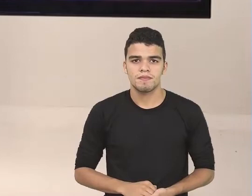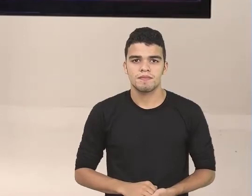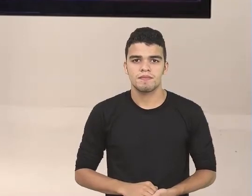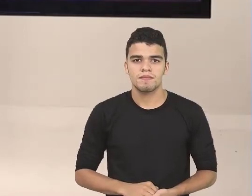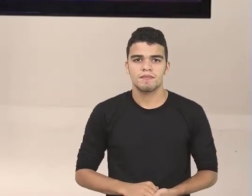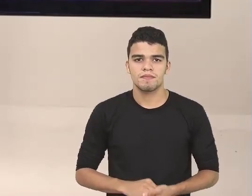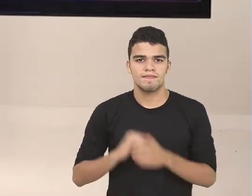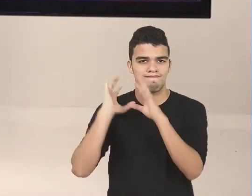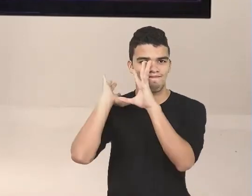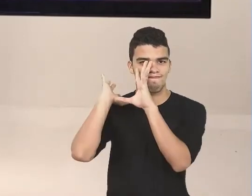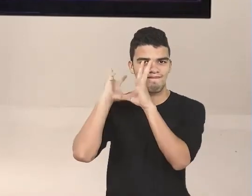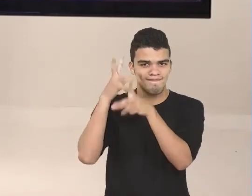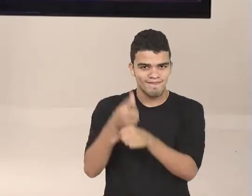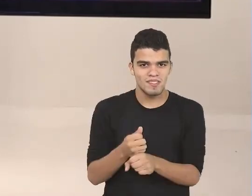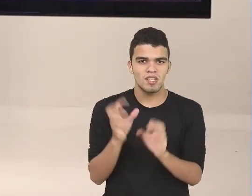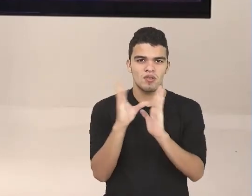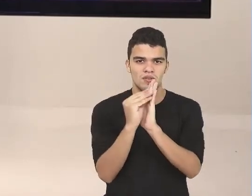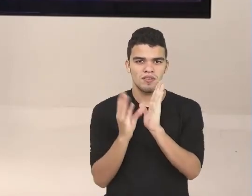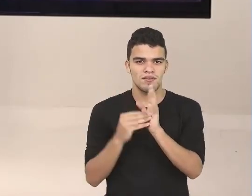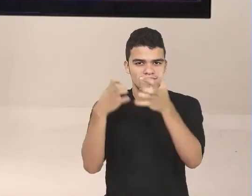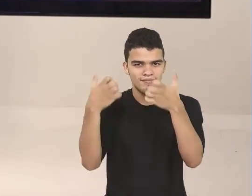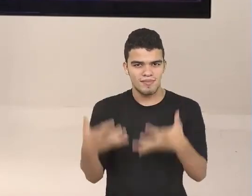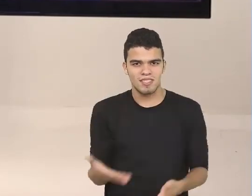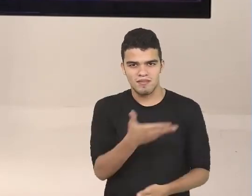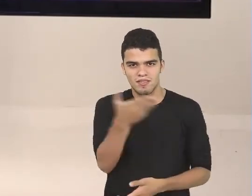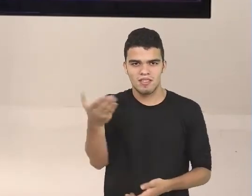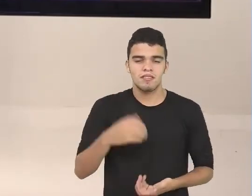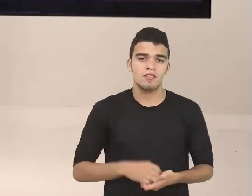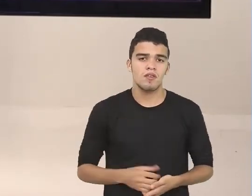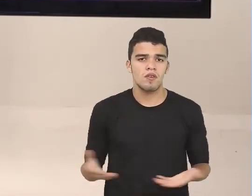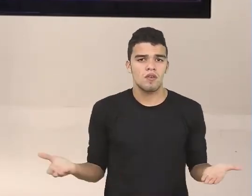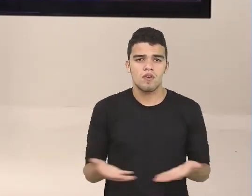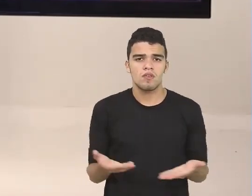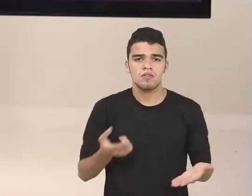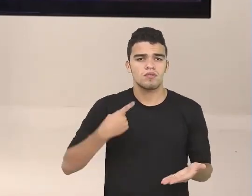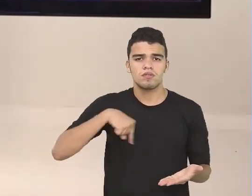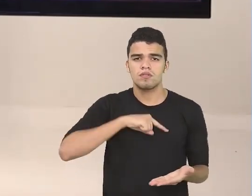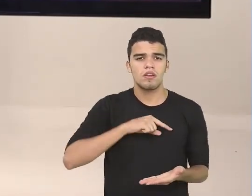Recapitulando aqui com vocês, o que a gente aprendeu